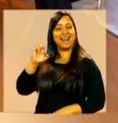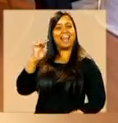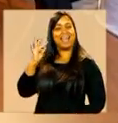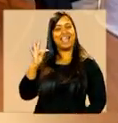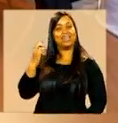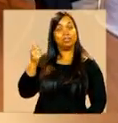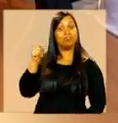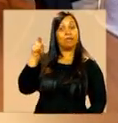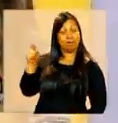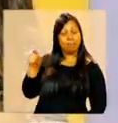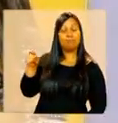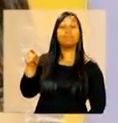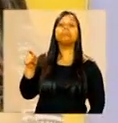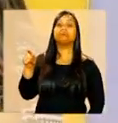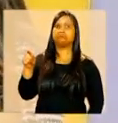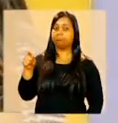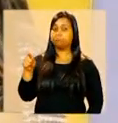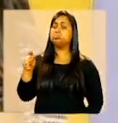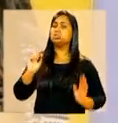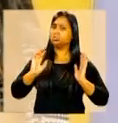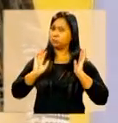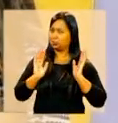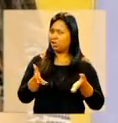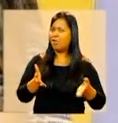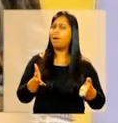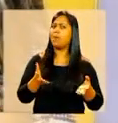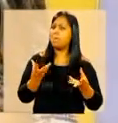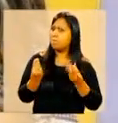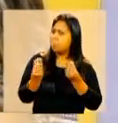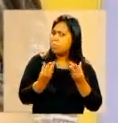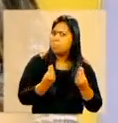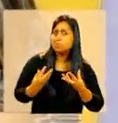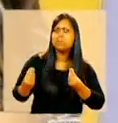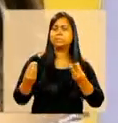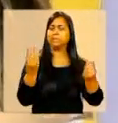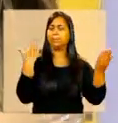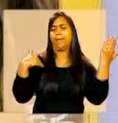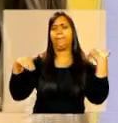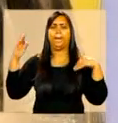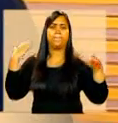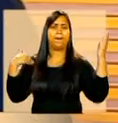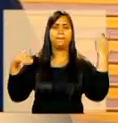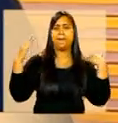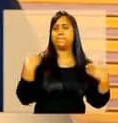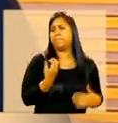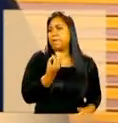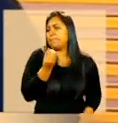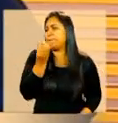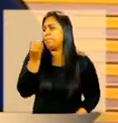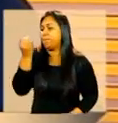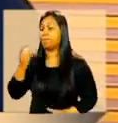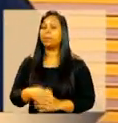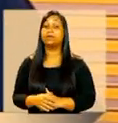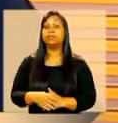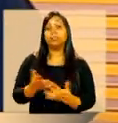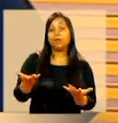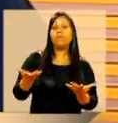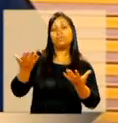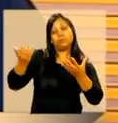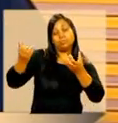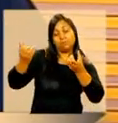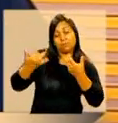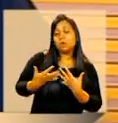Isso a Letícia mesmo. Onça Expressão, e já tem milhas e milhas de viagem. Vai, durante o programa, dividir um pouco com a gente